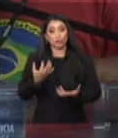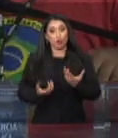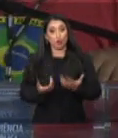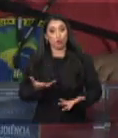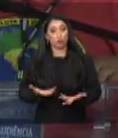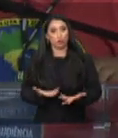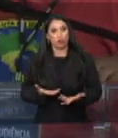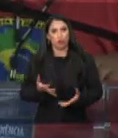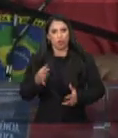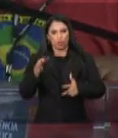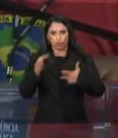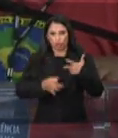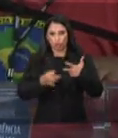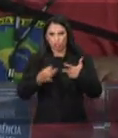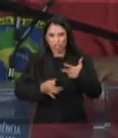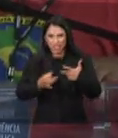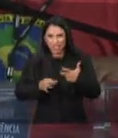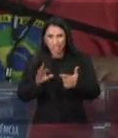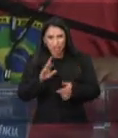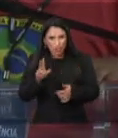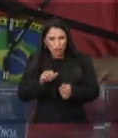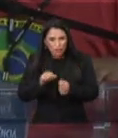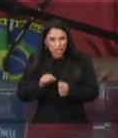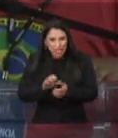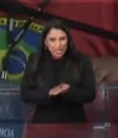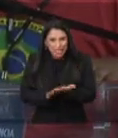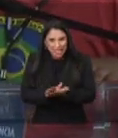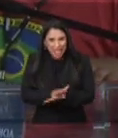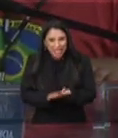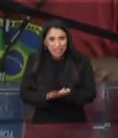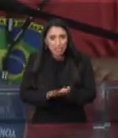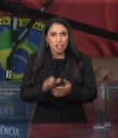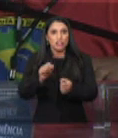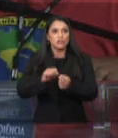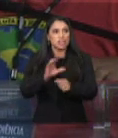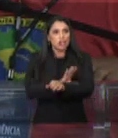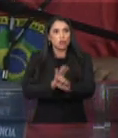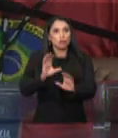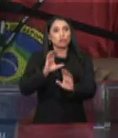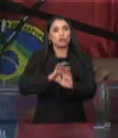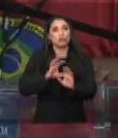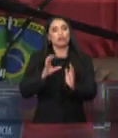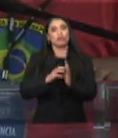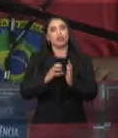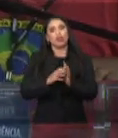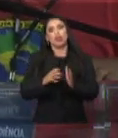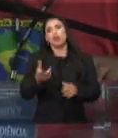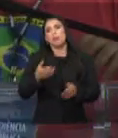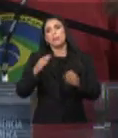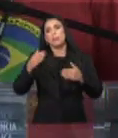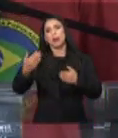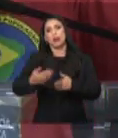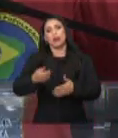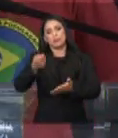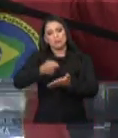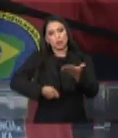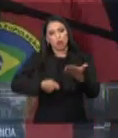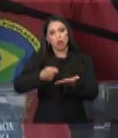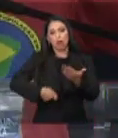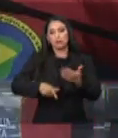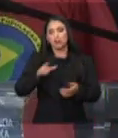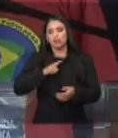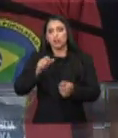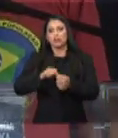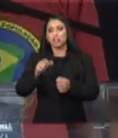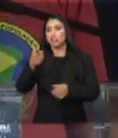não fez nada é que esses cara bulularam a justiça fizeram o concurso público foram ser policiais militares foram ser outras coisas para mais uma vez